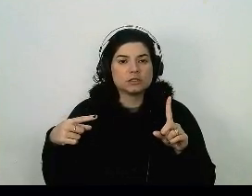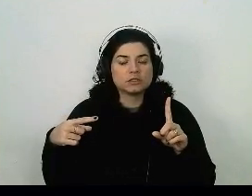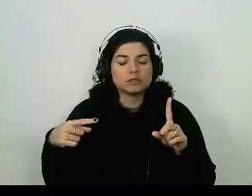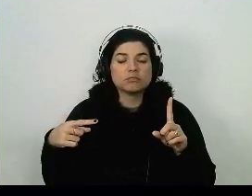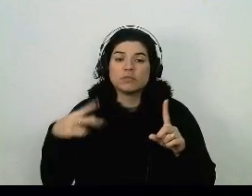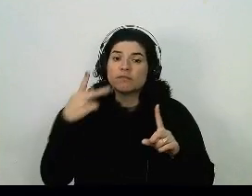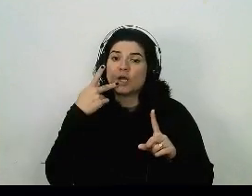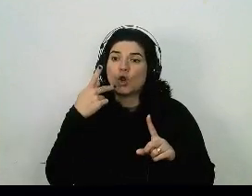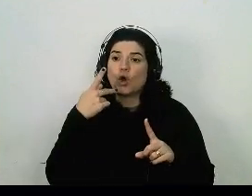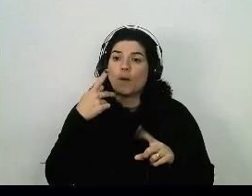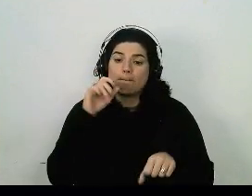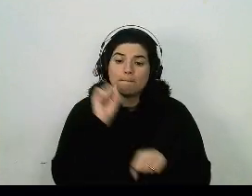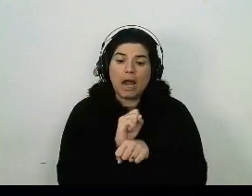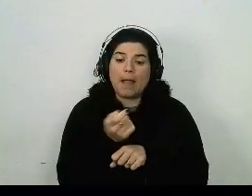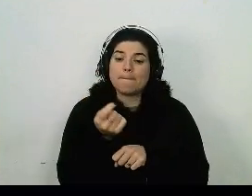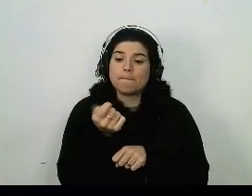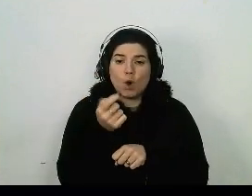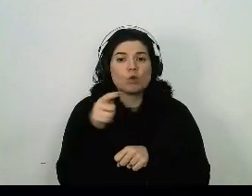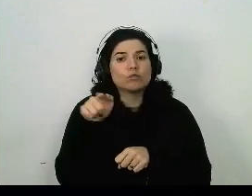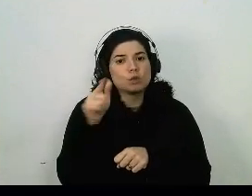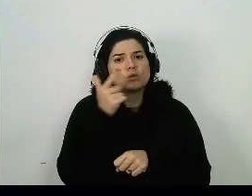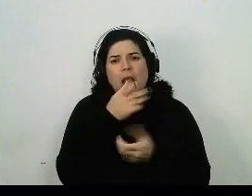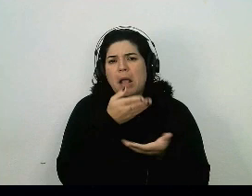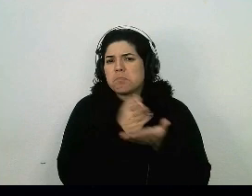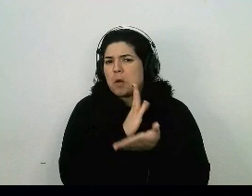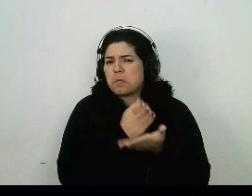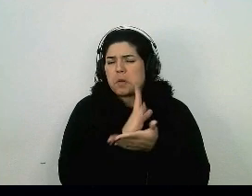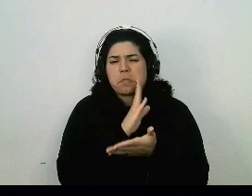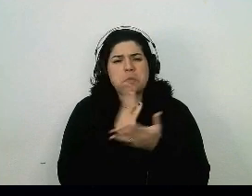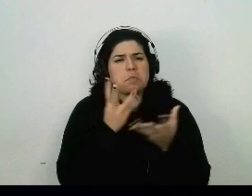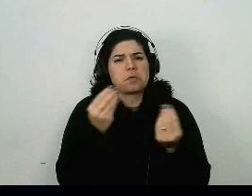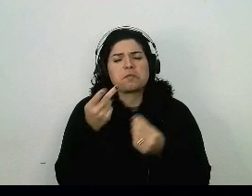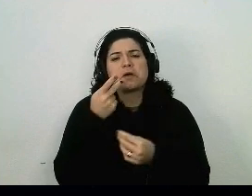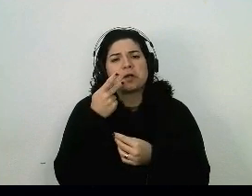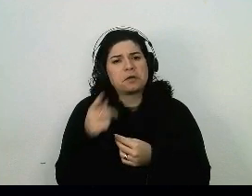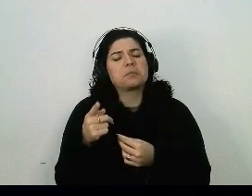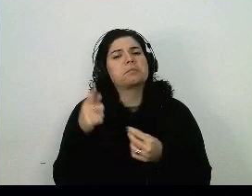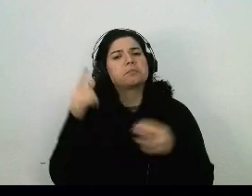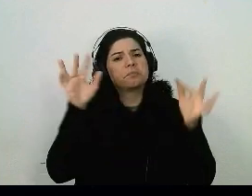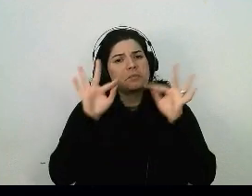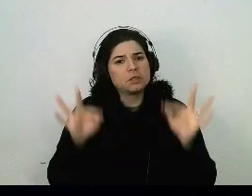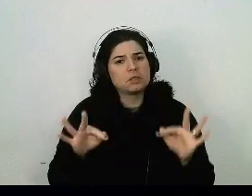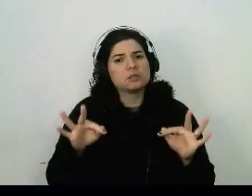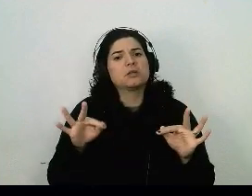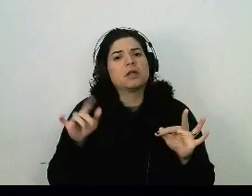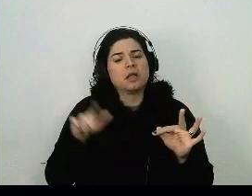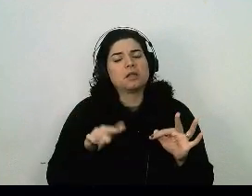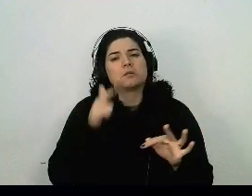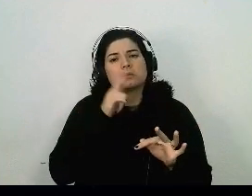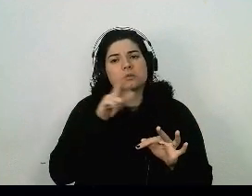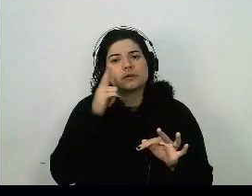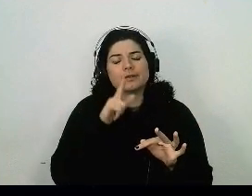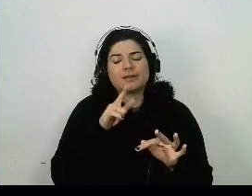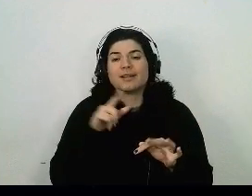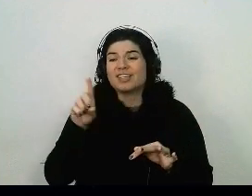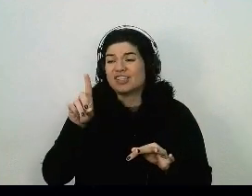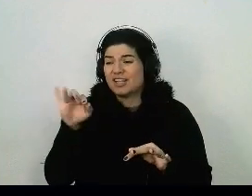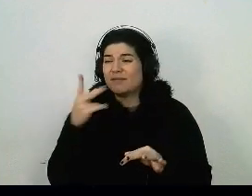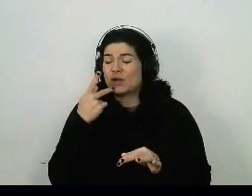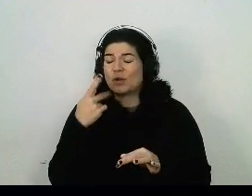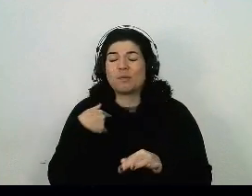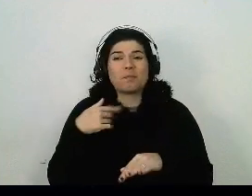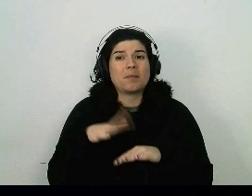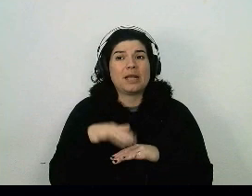interrupções você conseguir aprovar um monte de curricquest você falou para mim que estava super contente com processo de Quest no dia que você falou que você tinha mais de